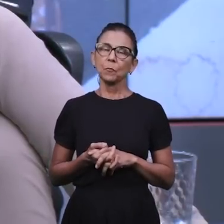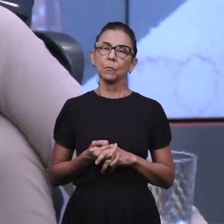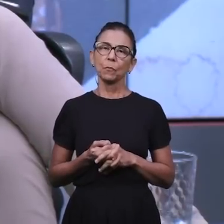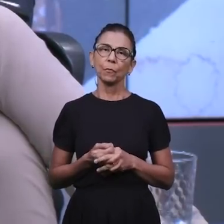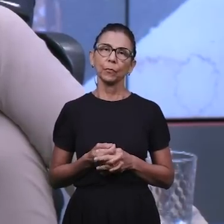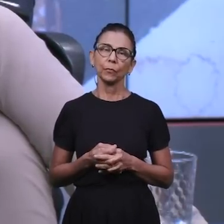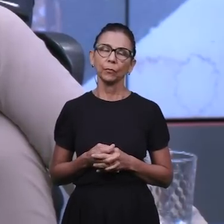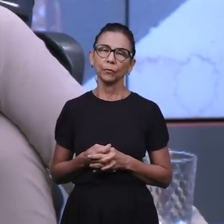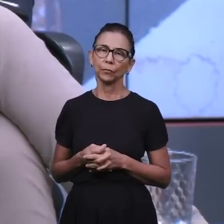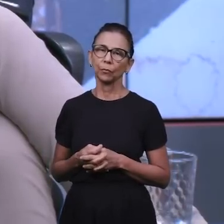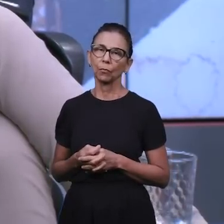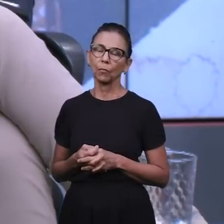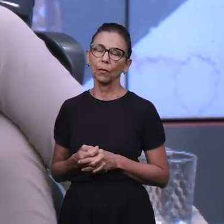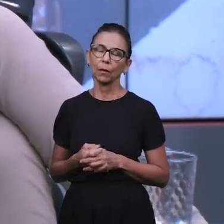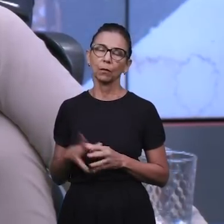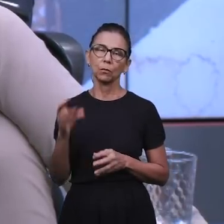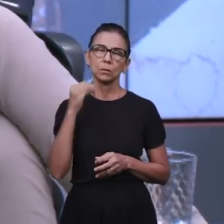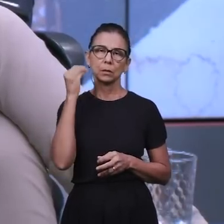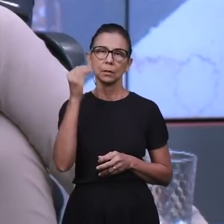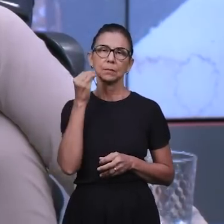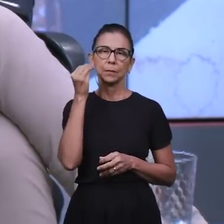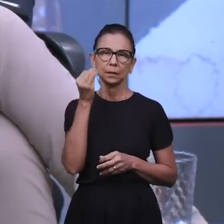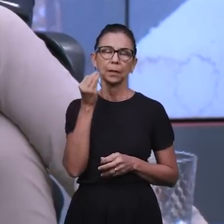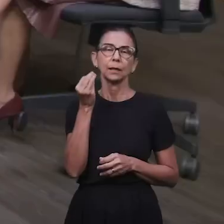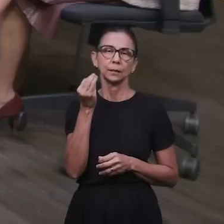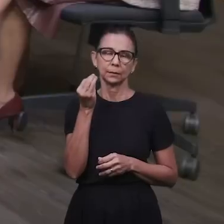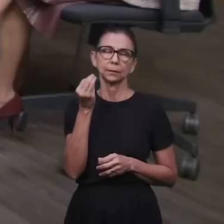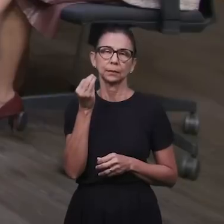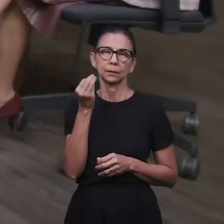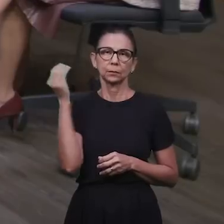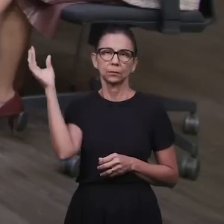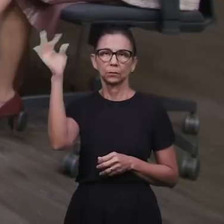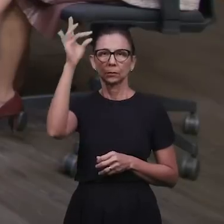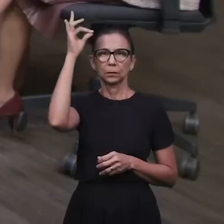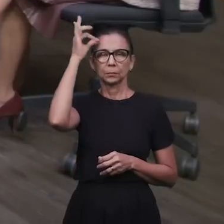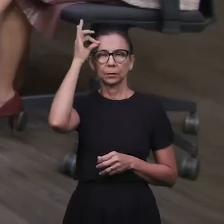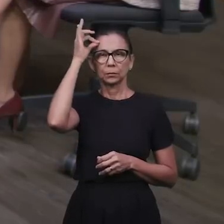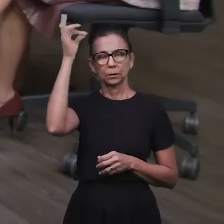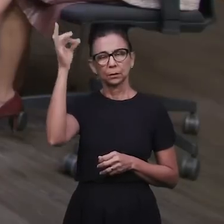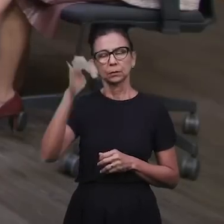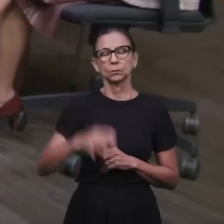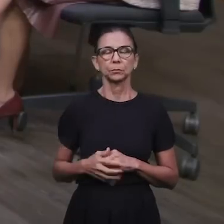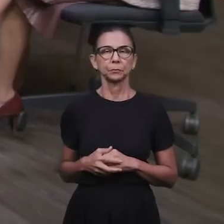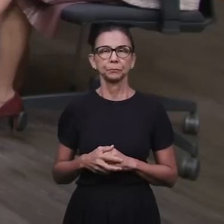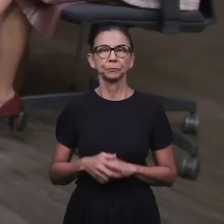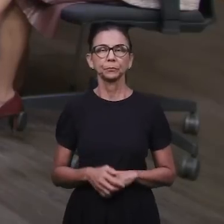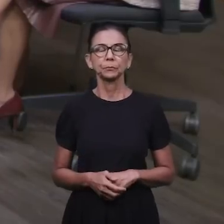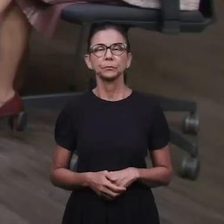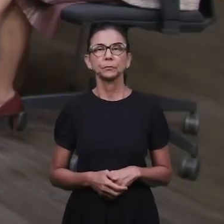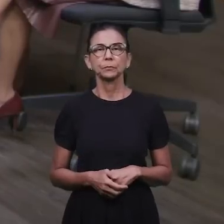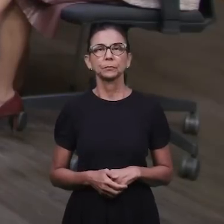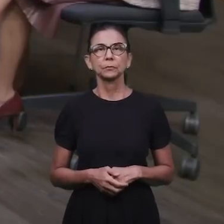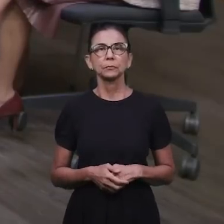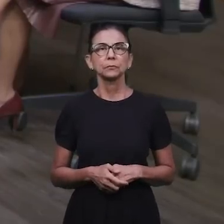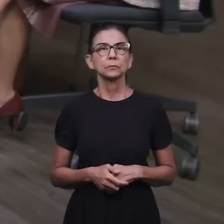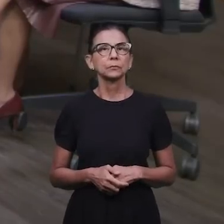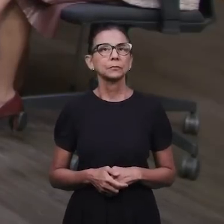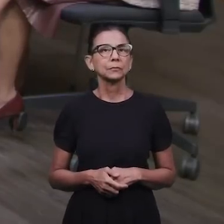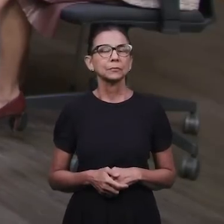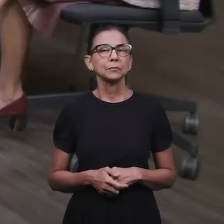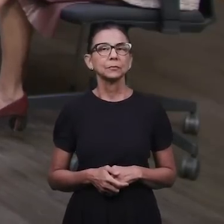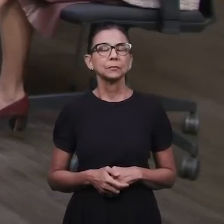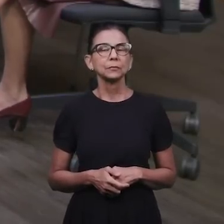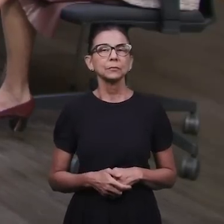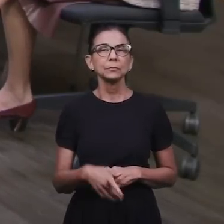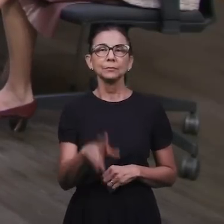interior. Isso é maravilhoso, isso é testemunho, isso é uma bênção, né? Então tá aí, tá feita a resposta